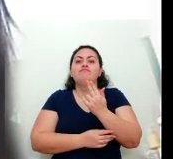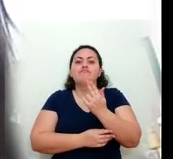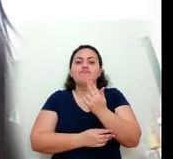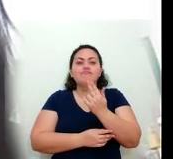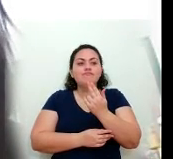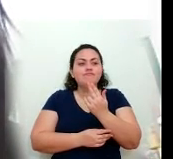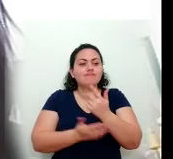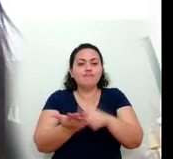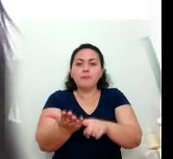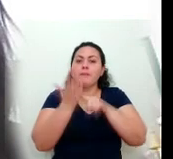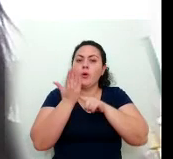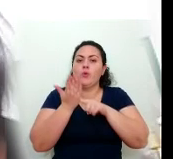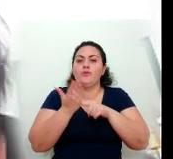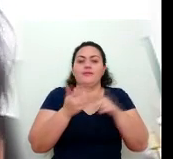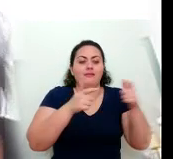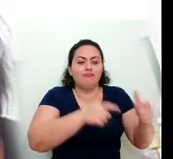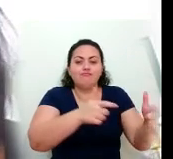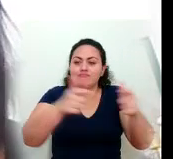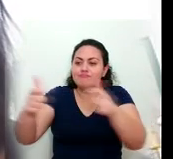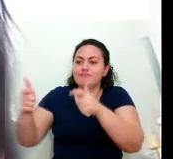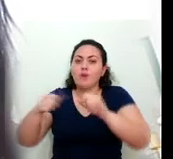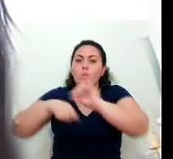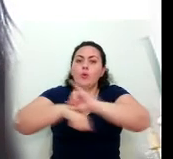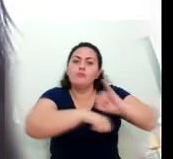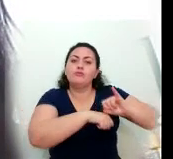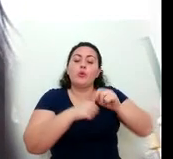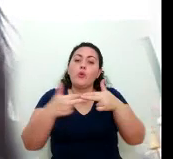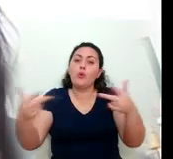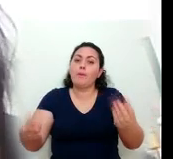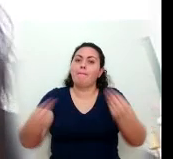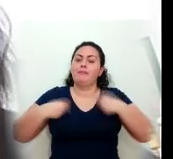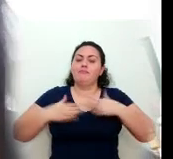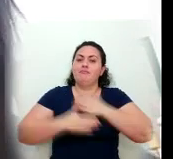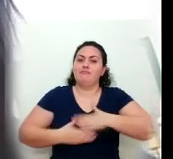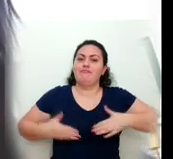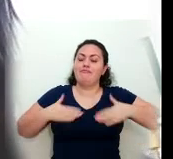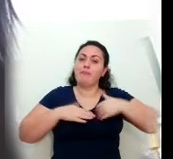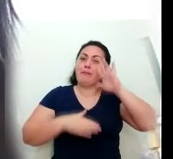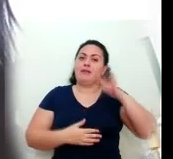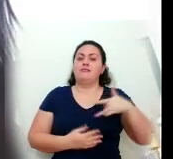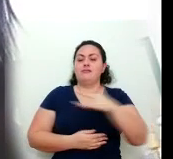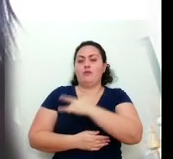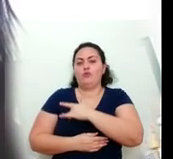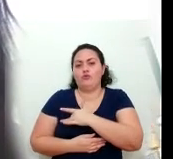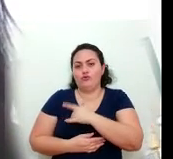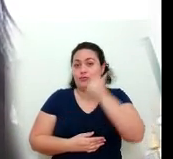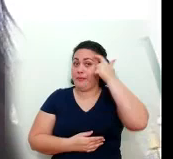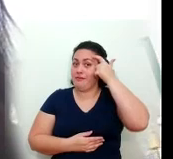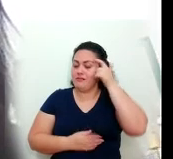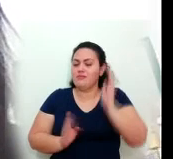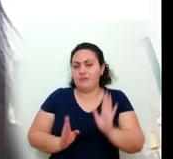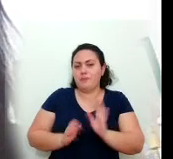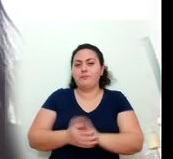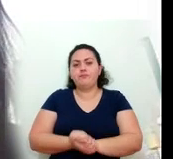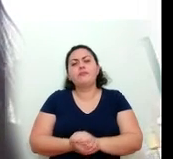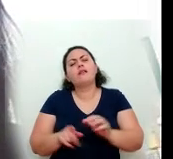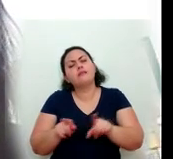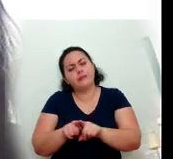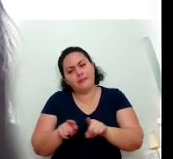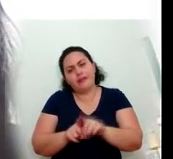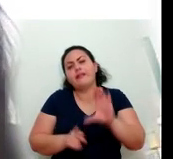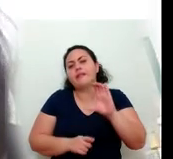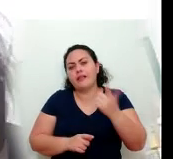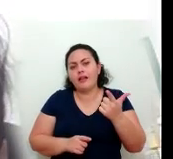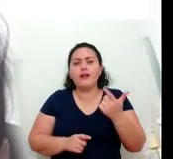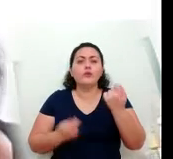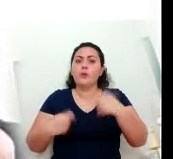deixar também à vista, né, coisas que são opções mais adequadas pensando na nossa saúde, assim, né?